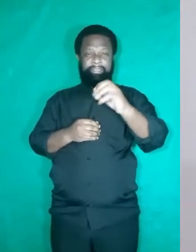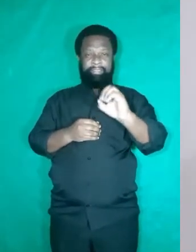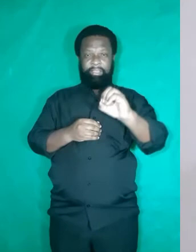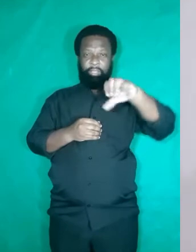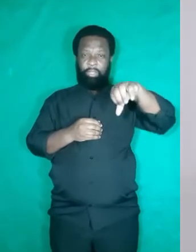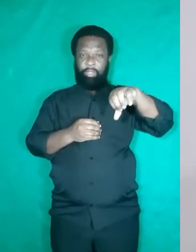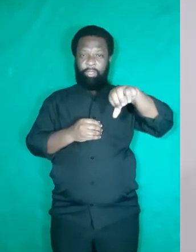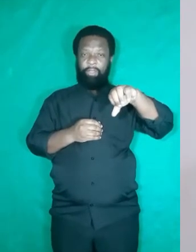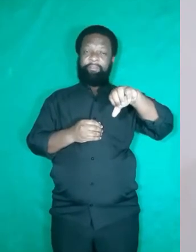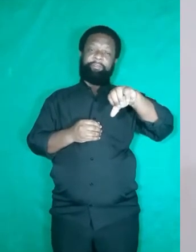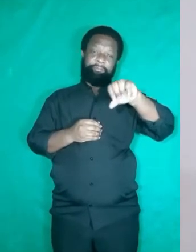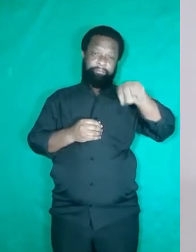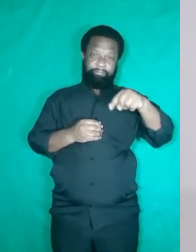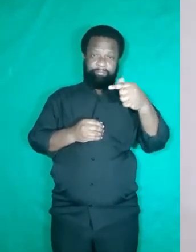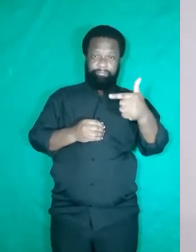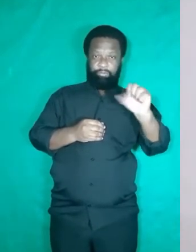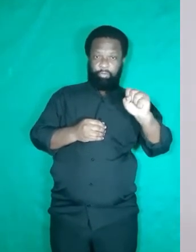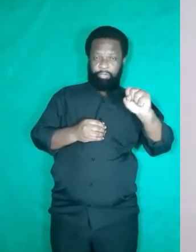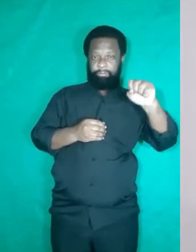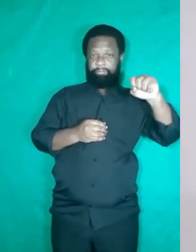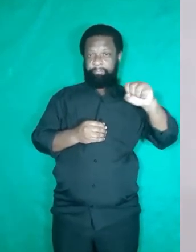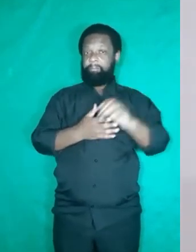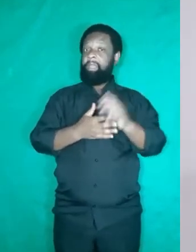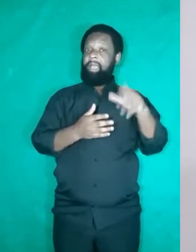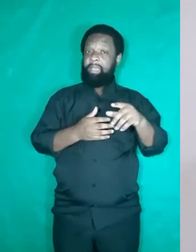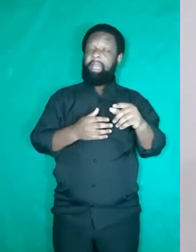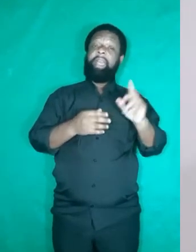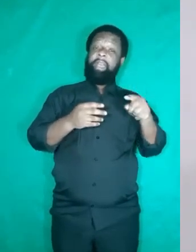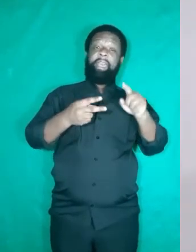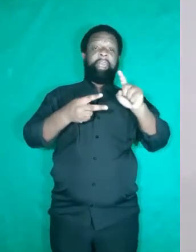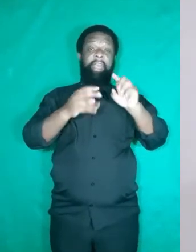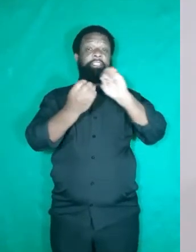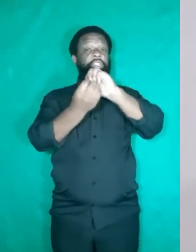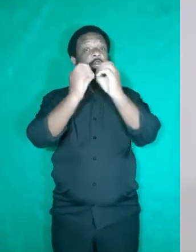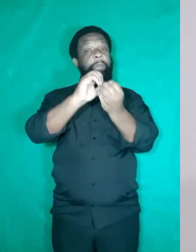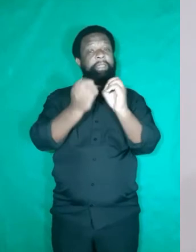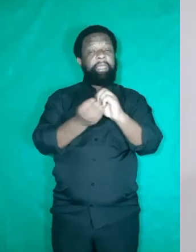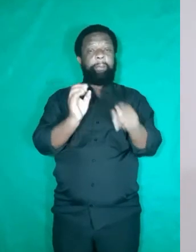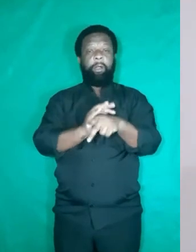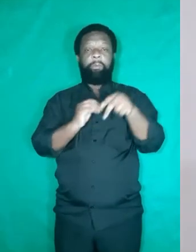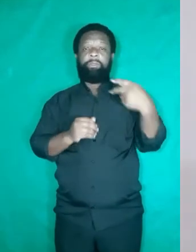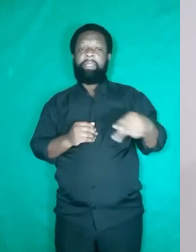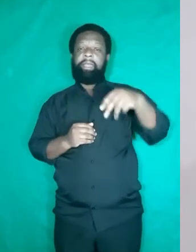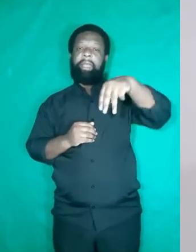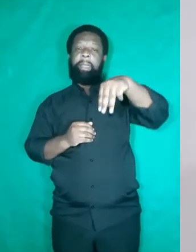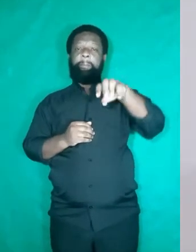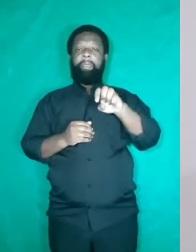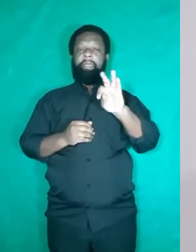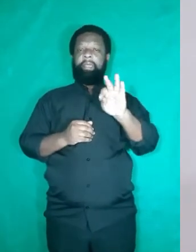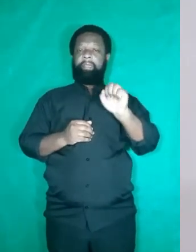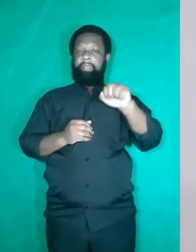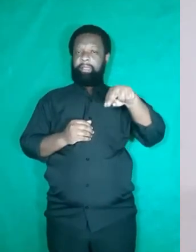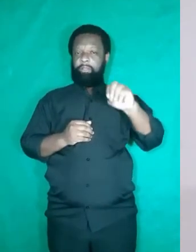Pessoal, essa seria a geometria do metano. Nós temos o carbono no meio. Essas